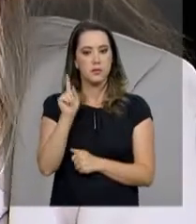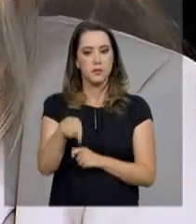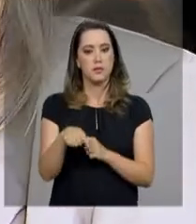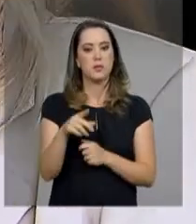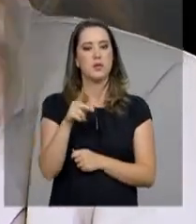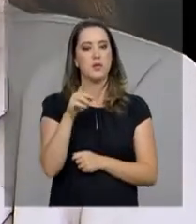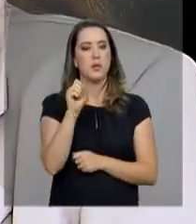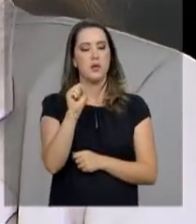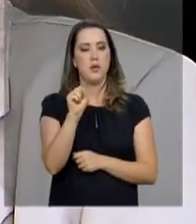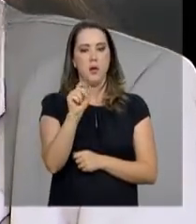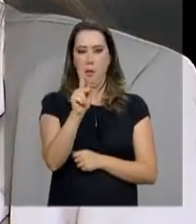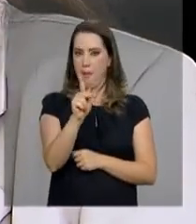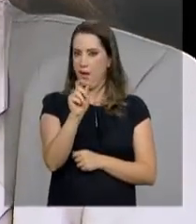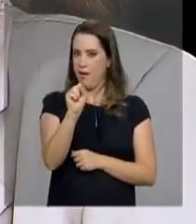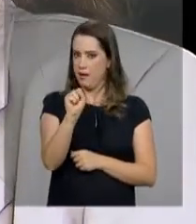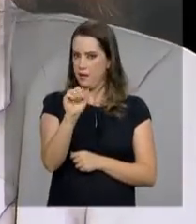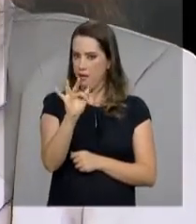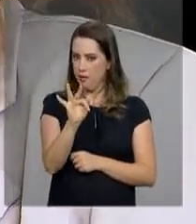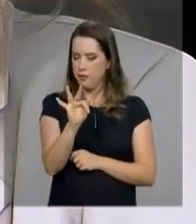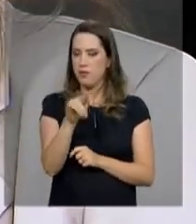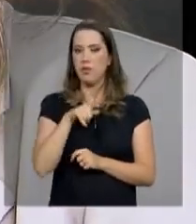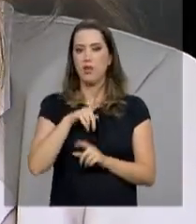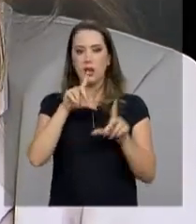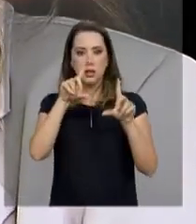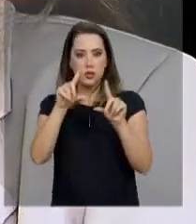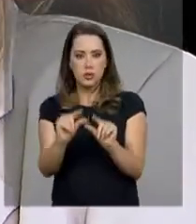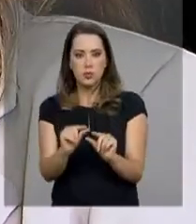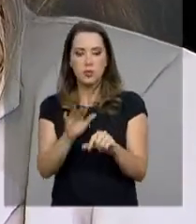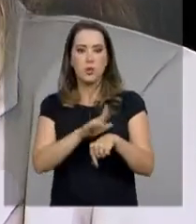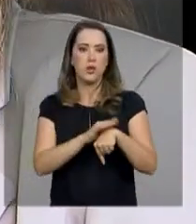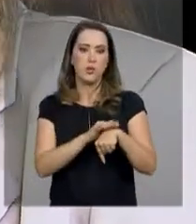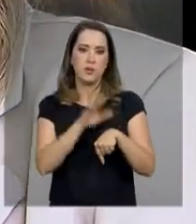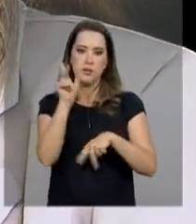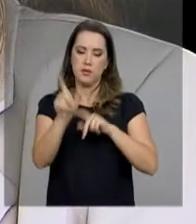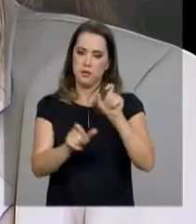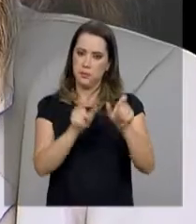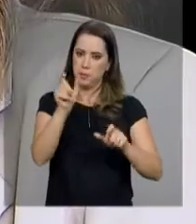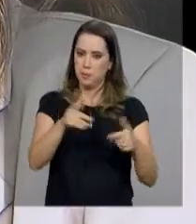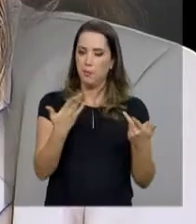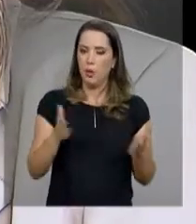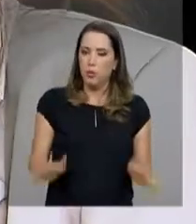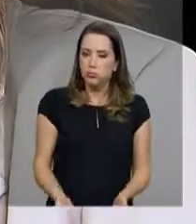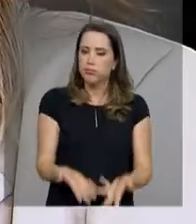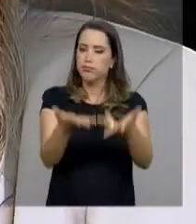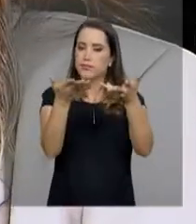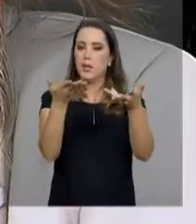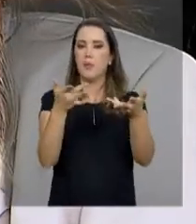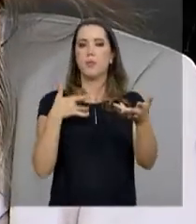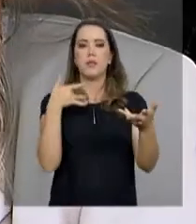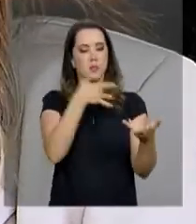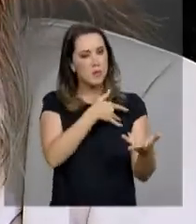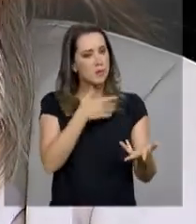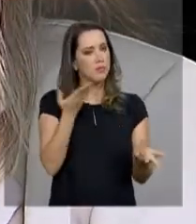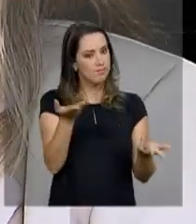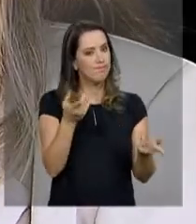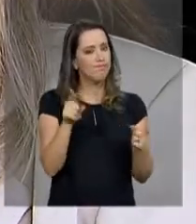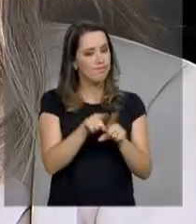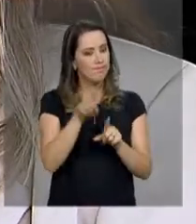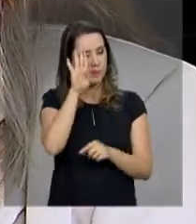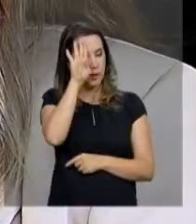psf ele tem reduzido sim o grau de adoecimento das pessoas com ações de promoção à saúde e tem principalmente